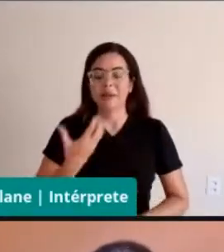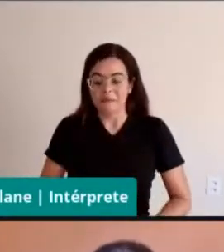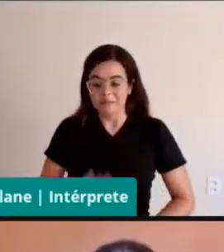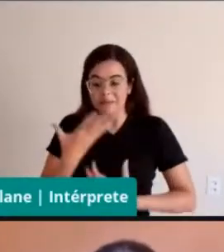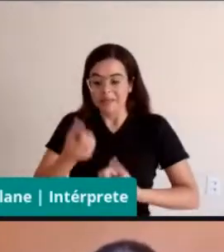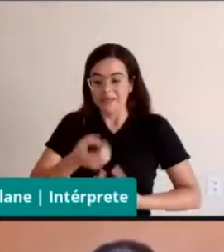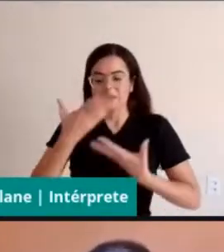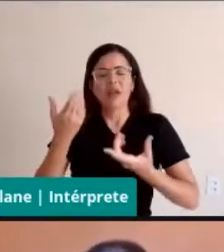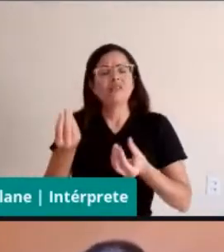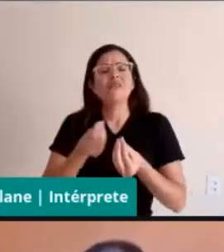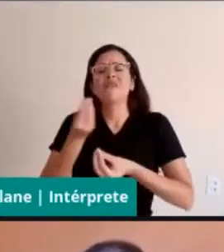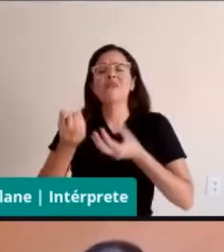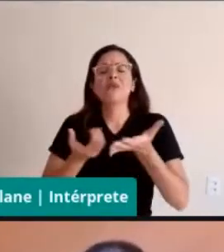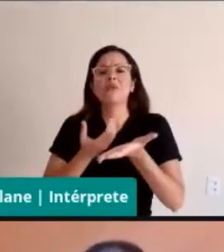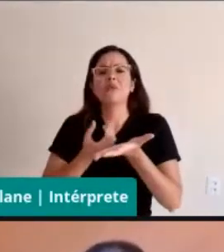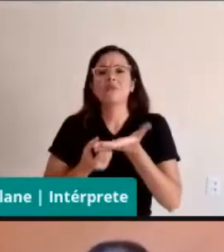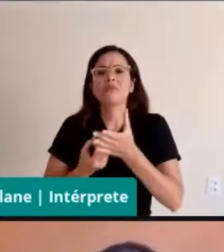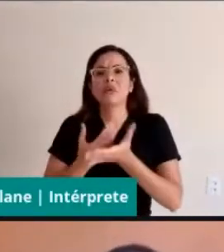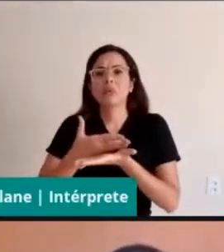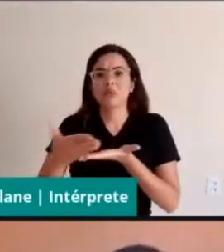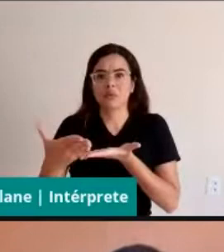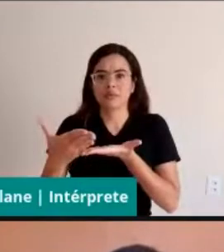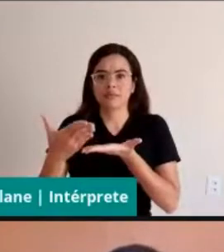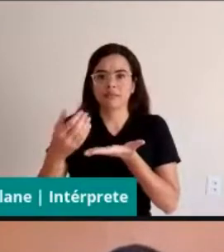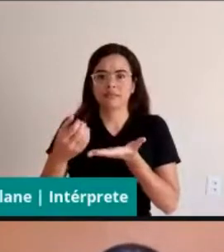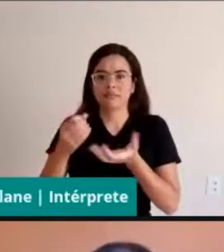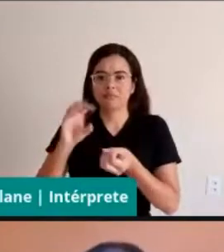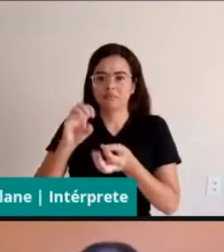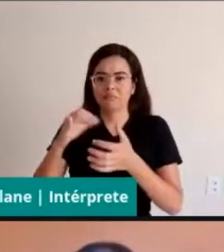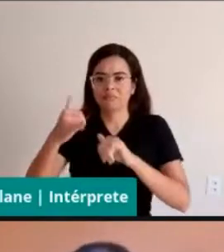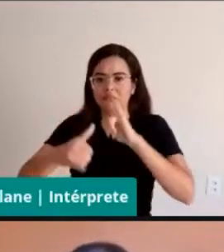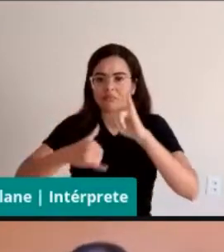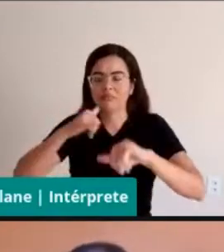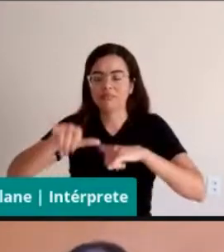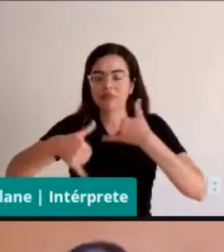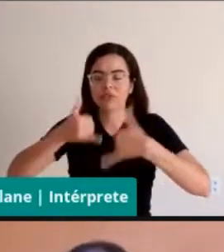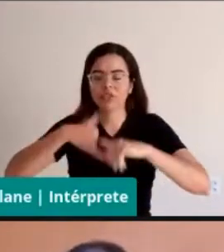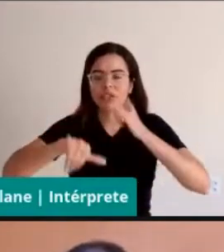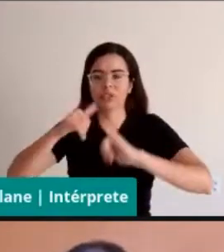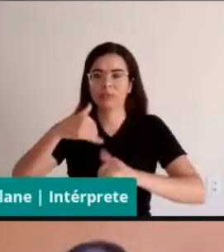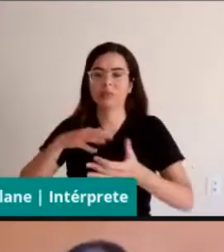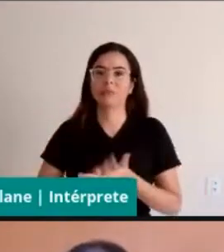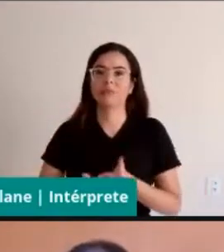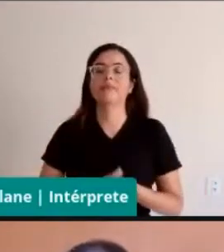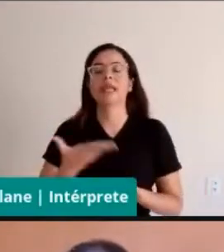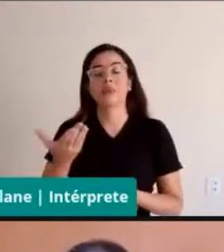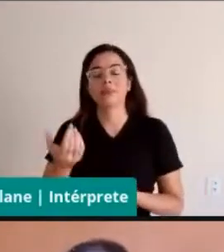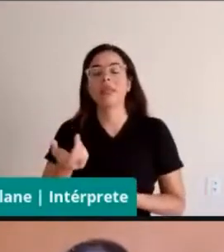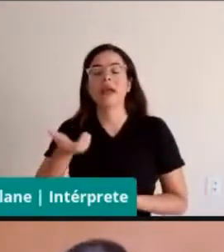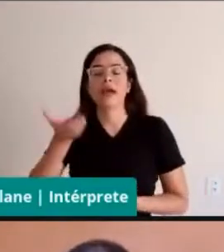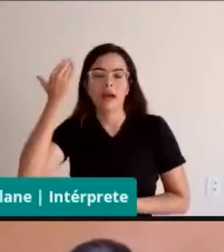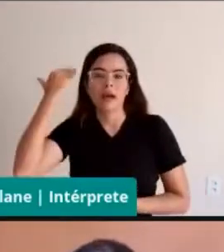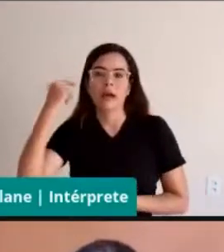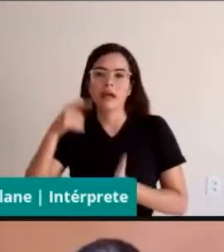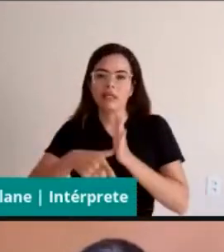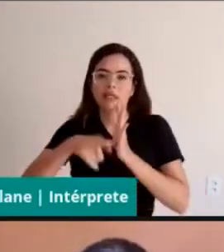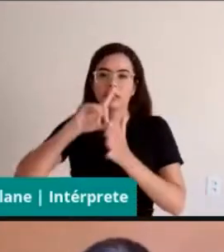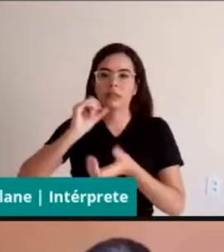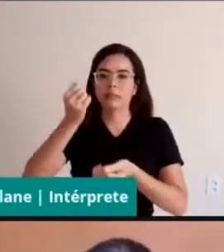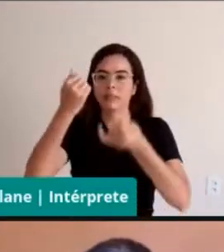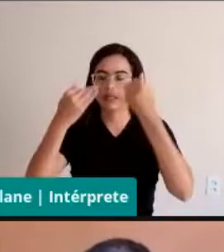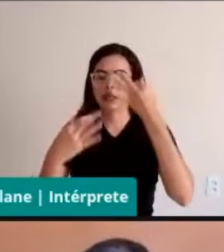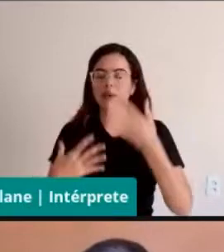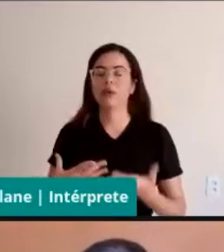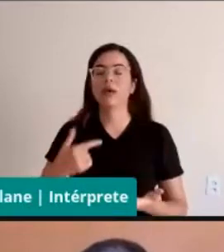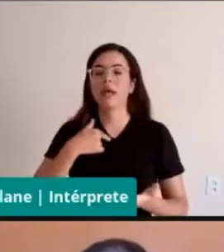recurso de química? Como eu tinha dito, eu já mestro há